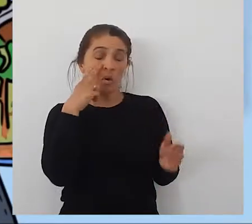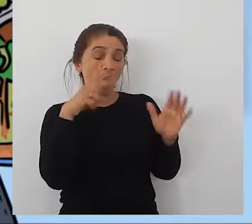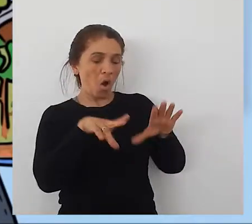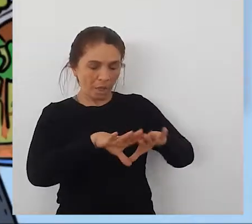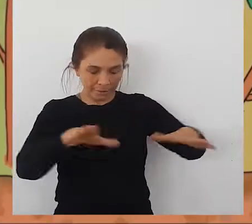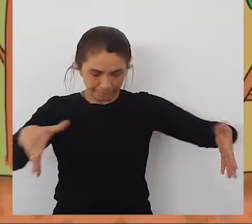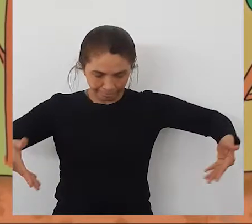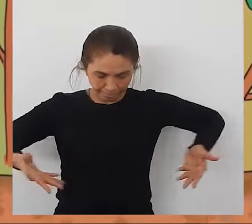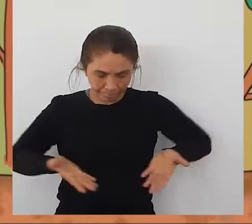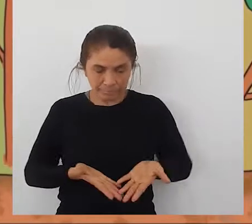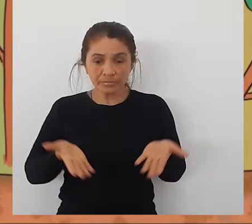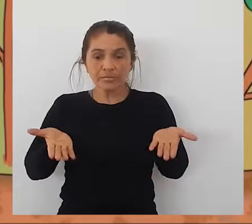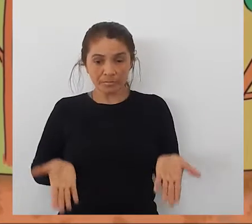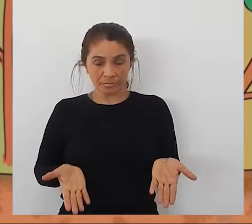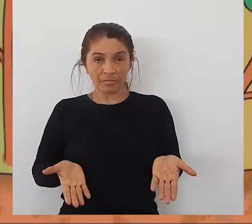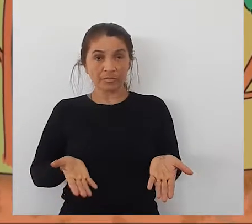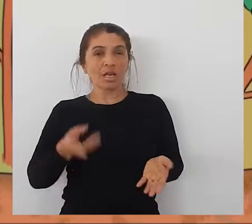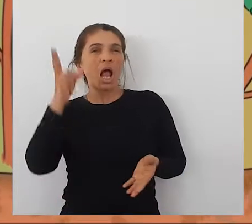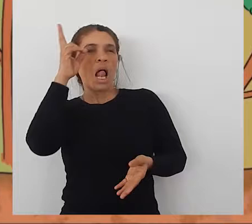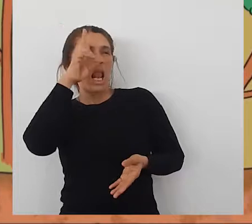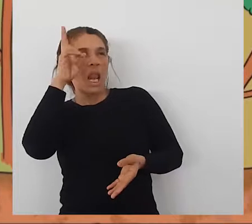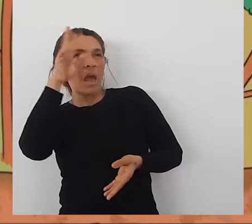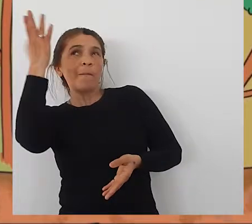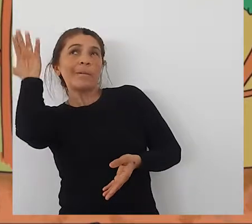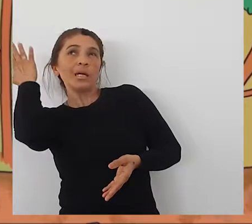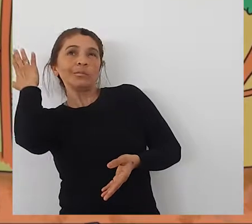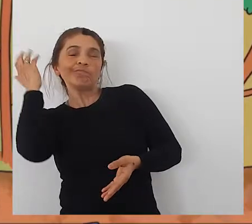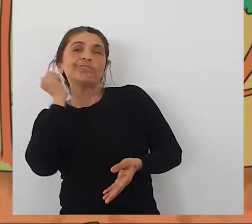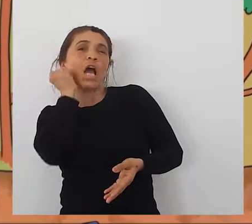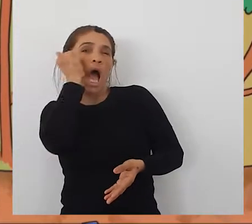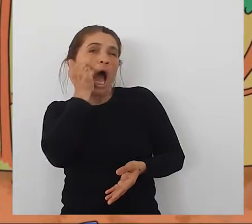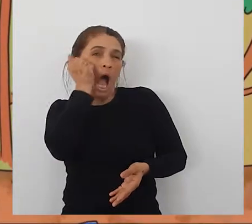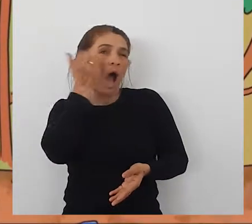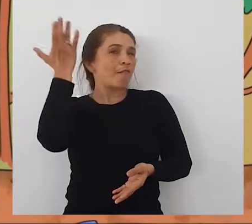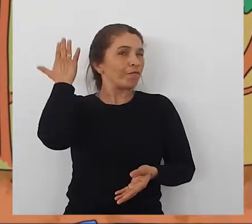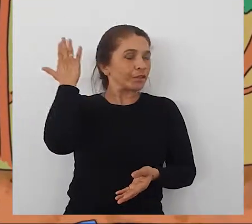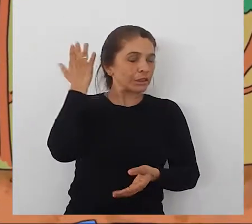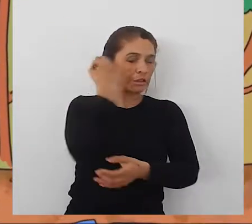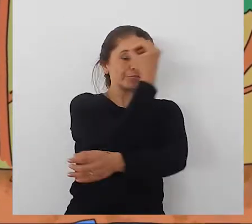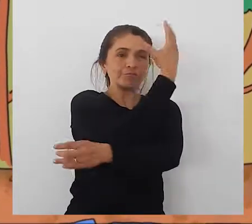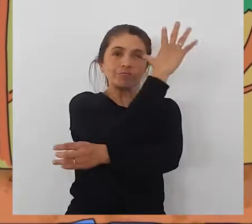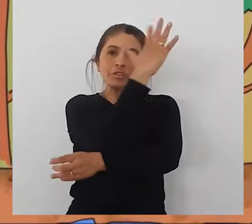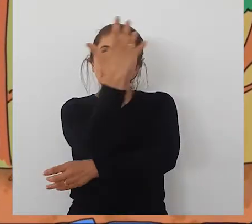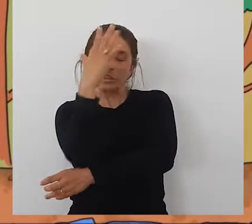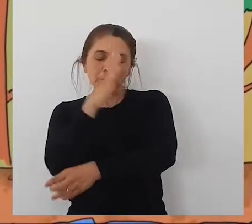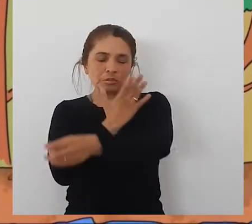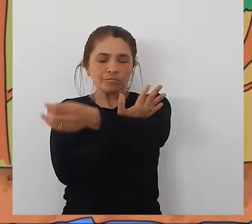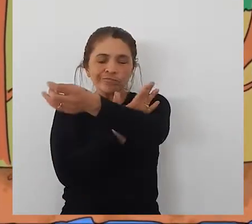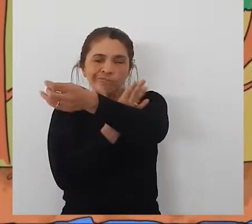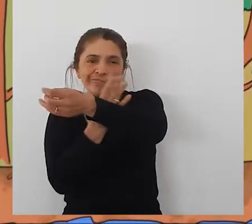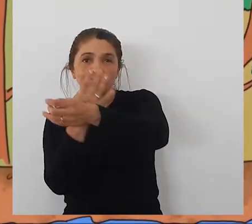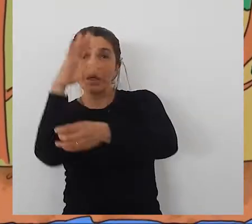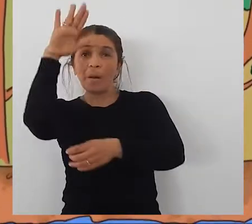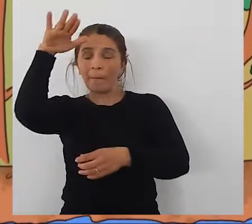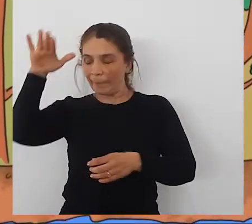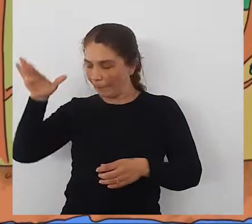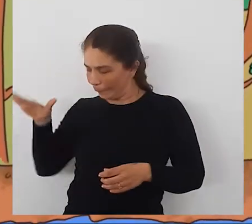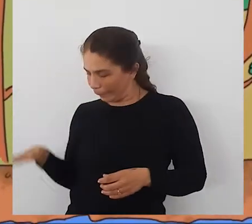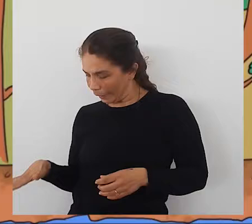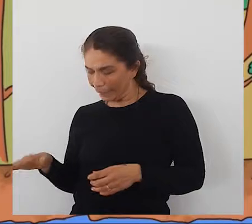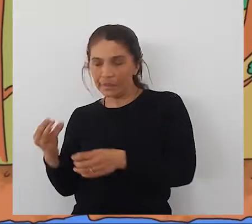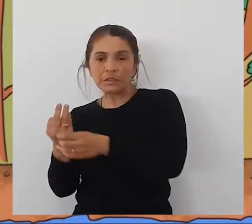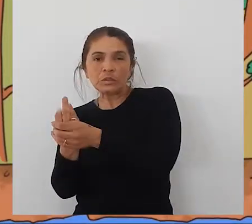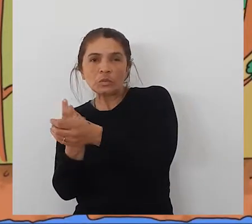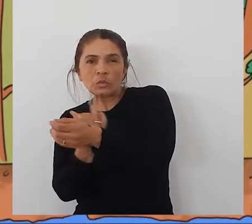Olhem aqui. O cerrado lembra uma savana africana, onde há uma vegetação arbórea esparsa, com pequenas árvores